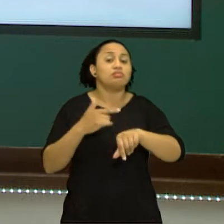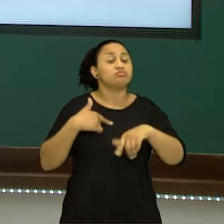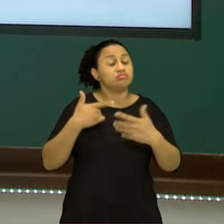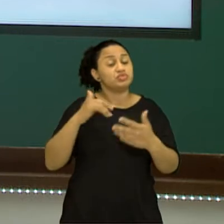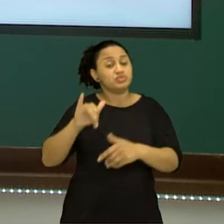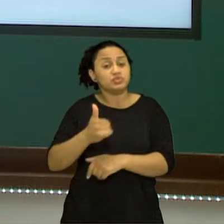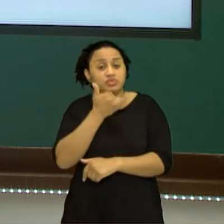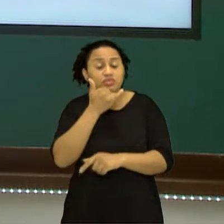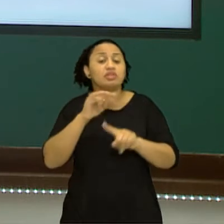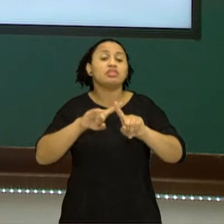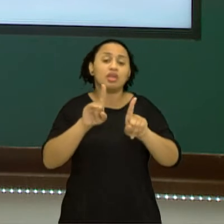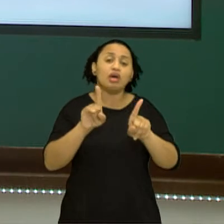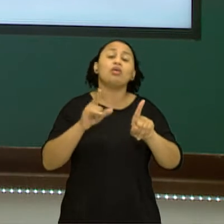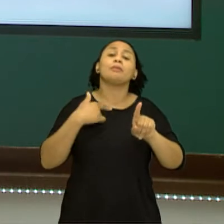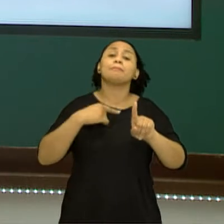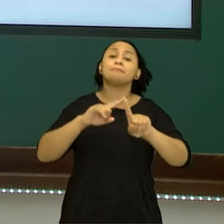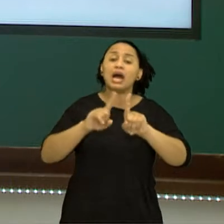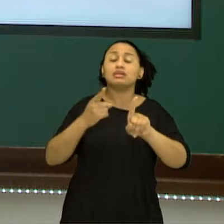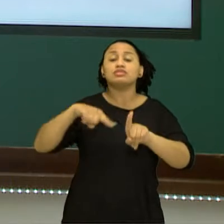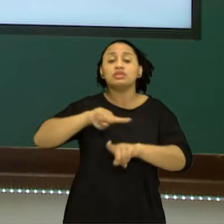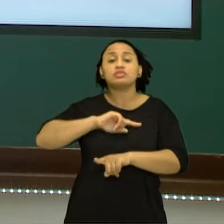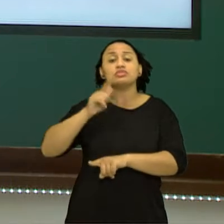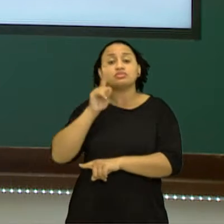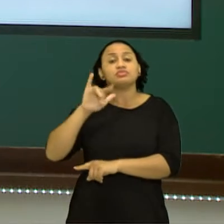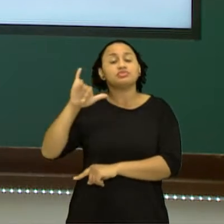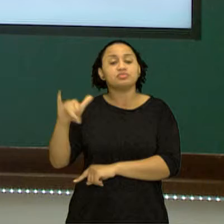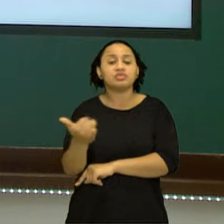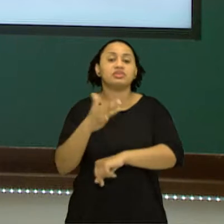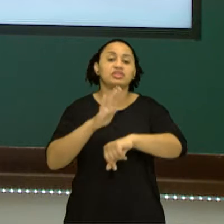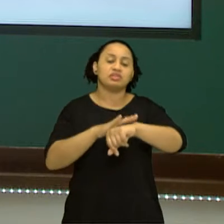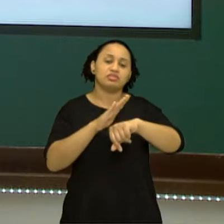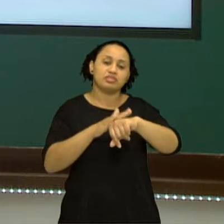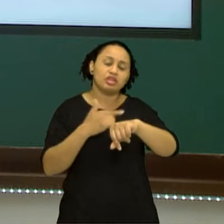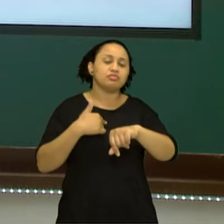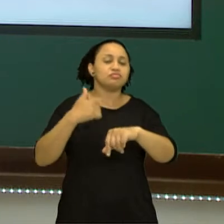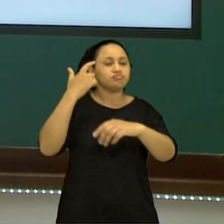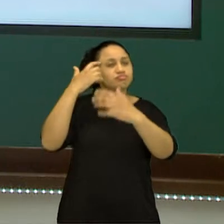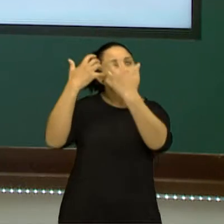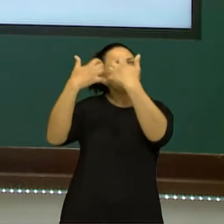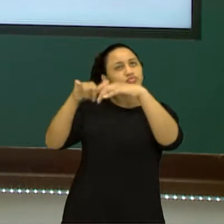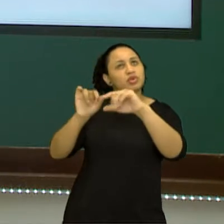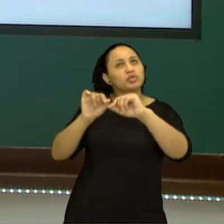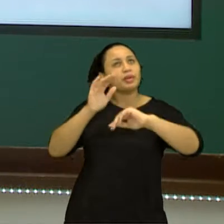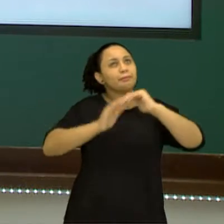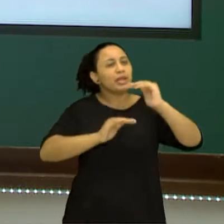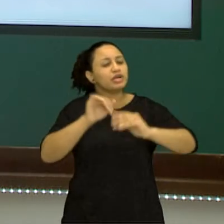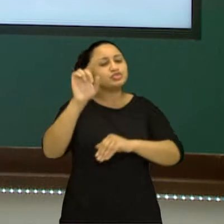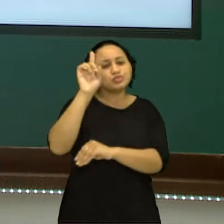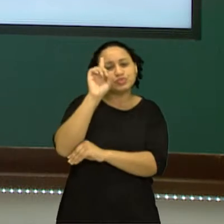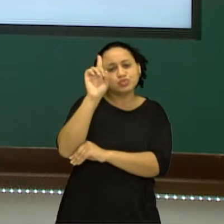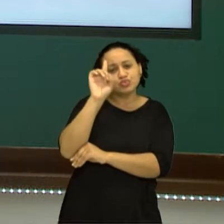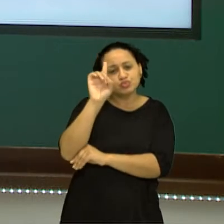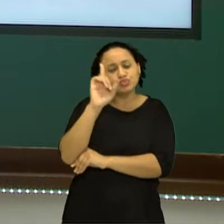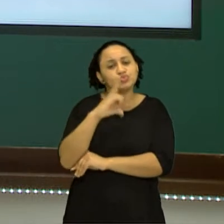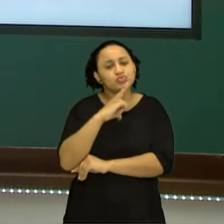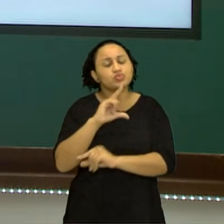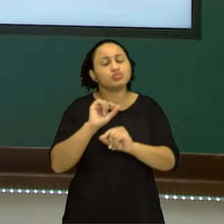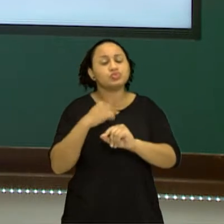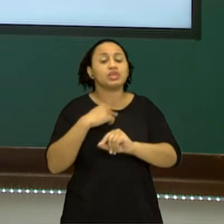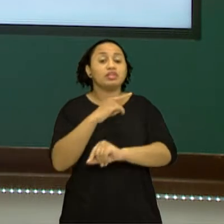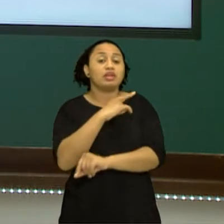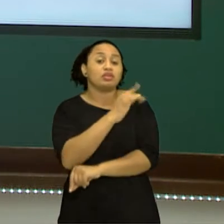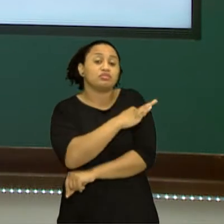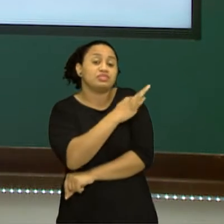aí uma otimização do tempo, pensa nas nossas tarefas diárias e a gente faz essa gestão a partir de técnicas que a